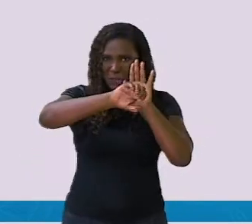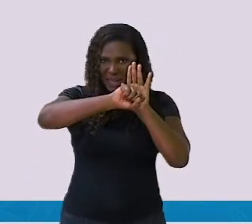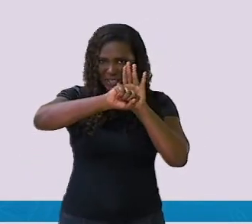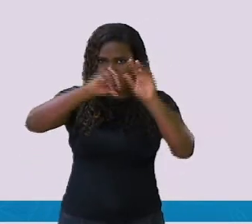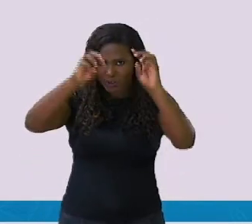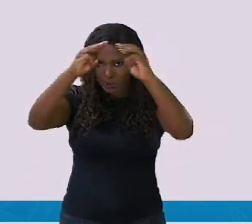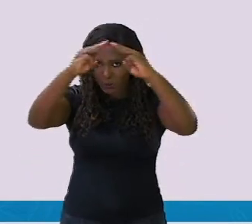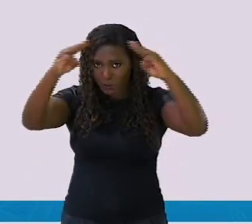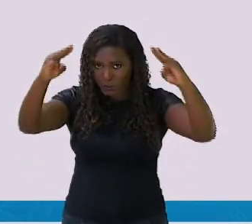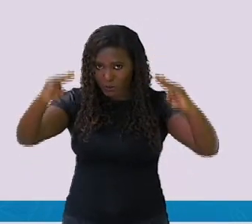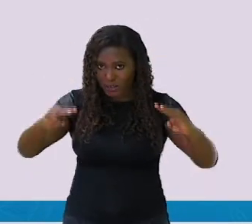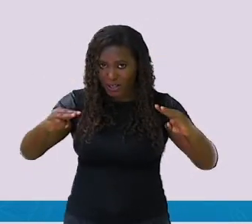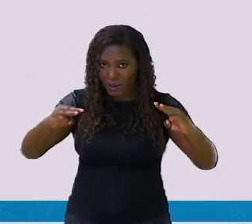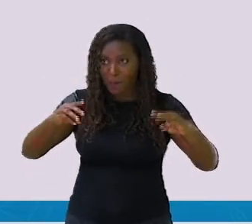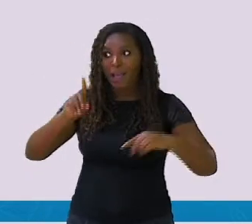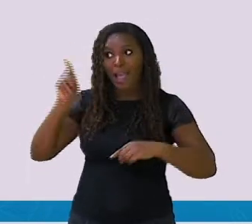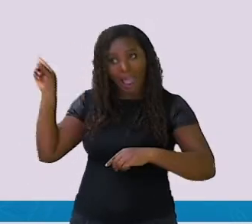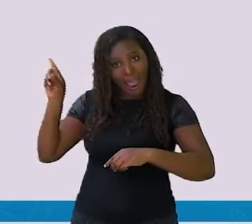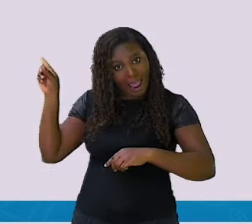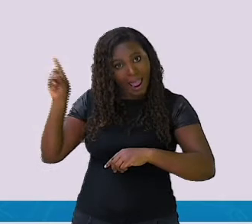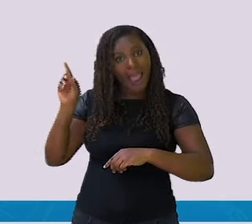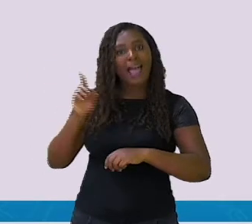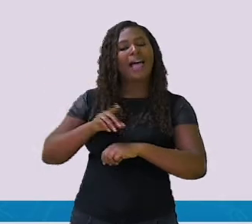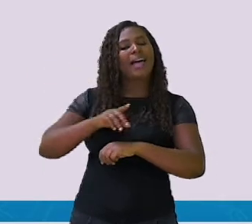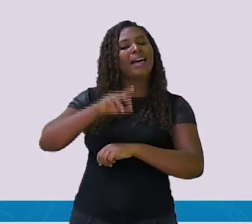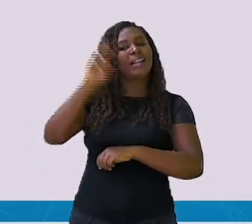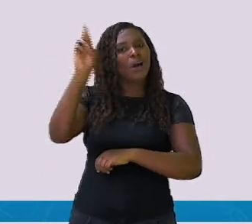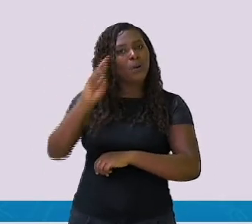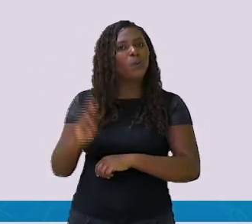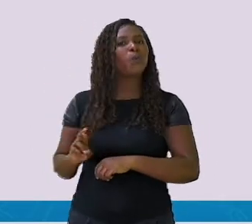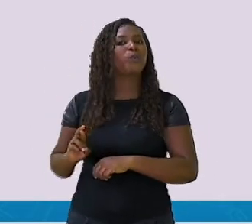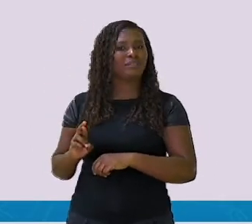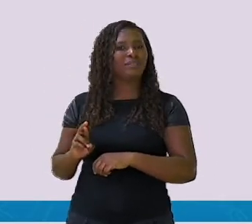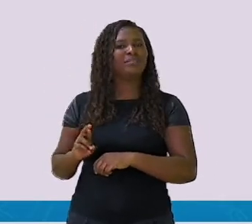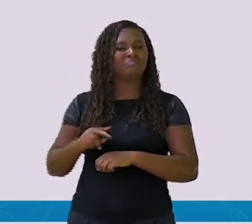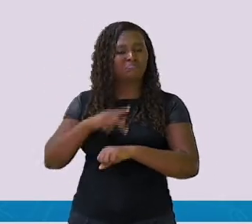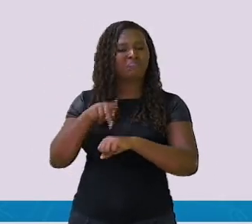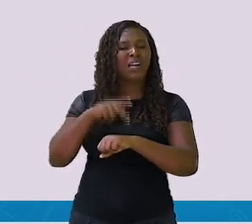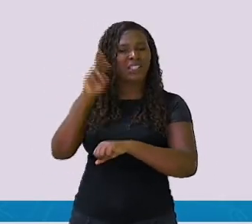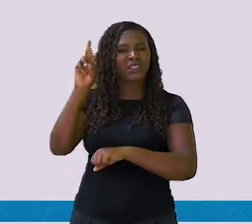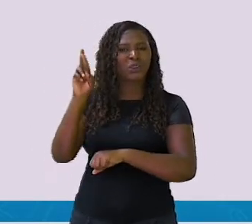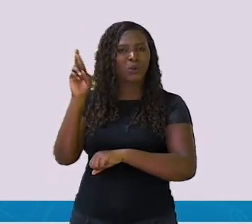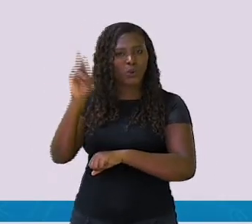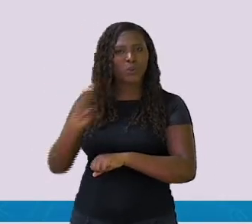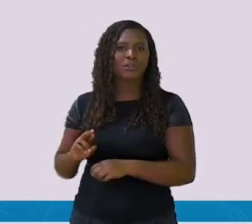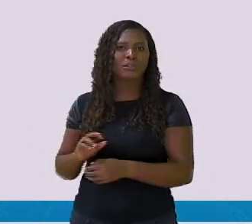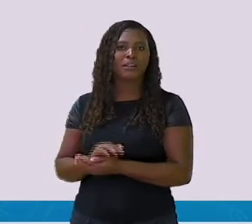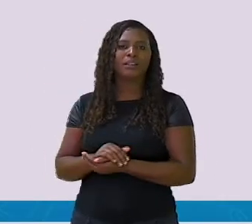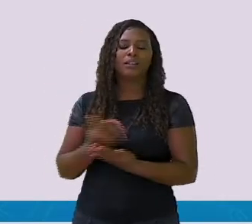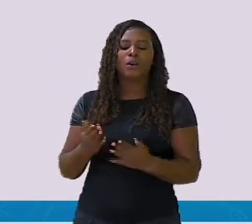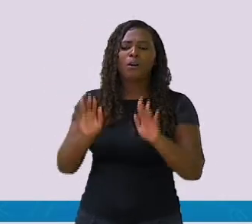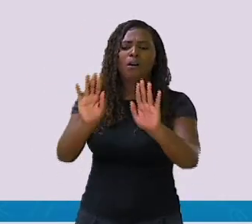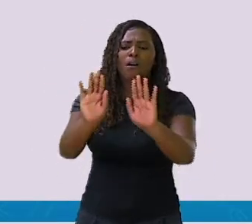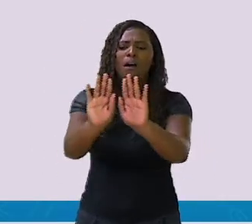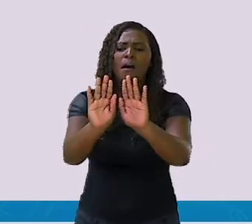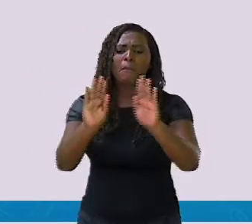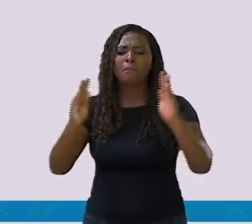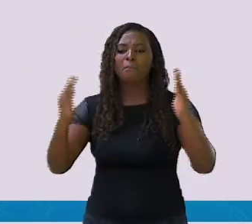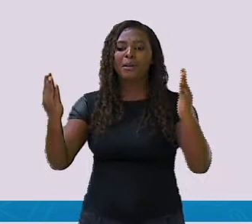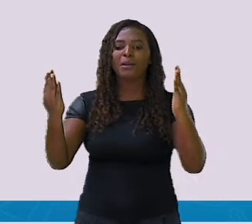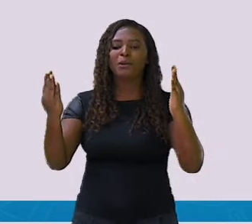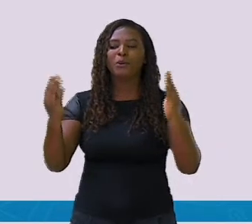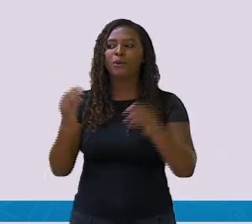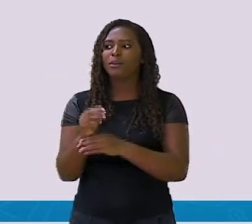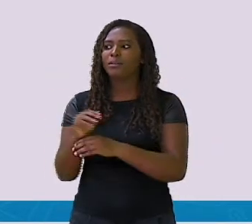começaram a desenvolver espaços para a exposição desses materiais que haviam nos gabinetes